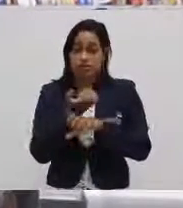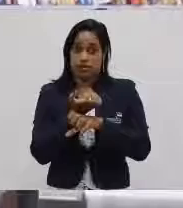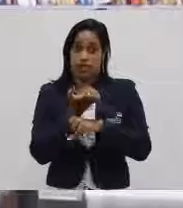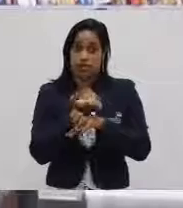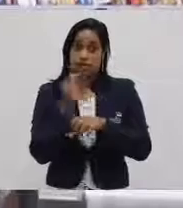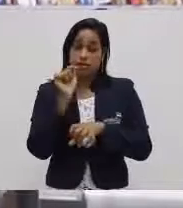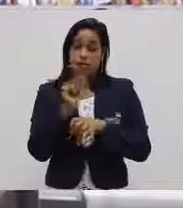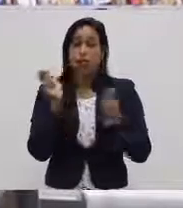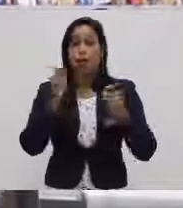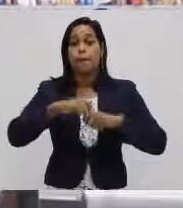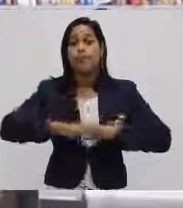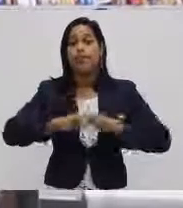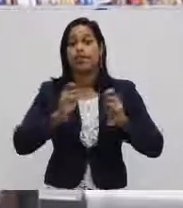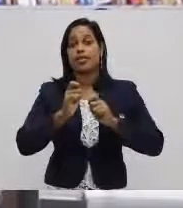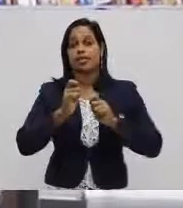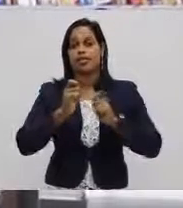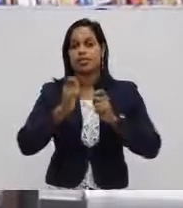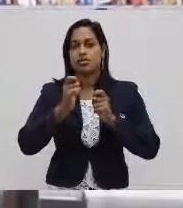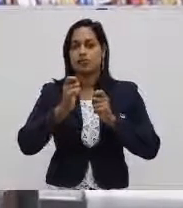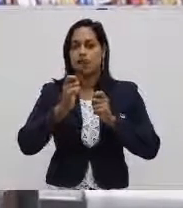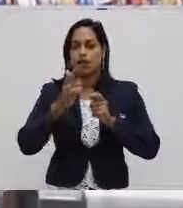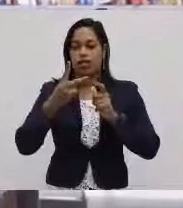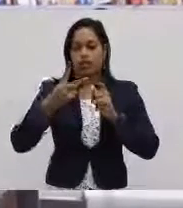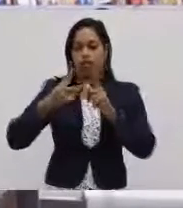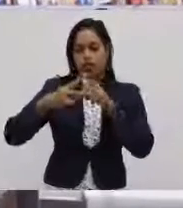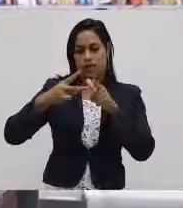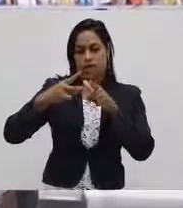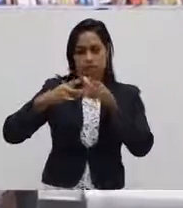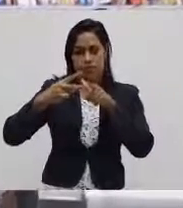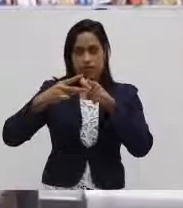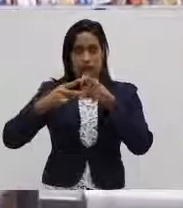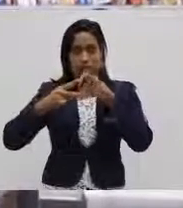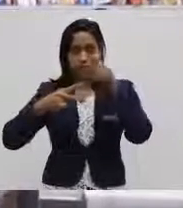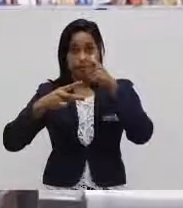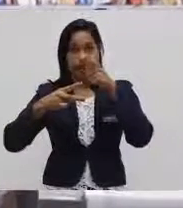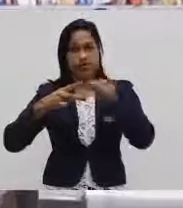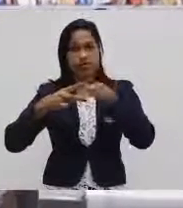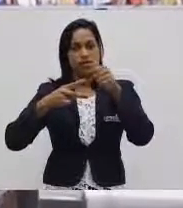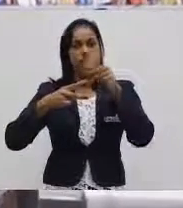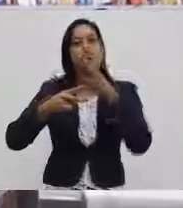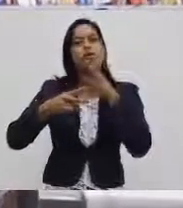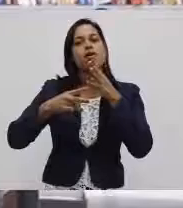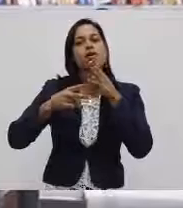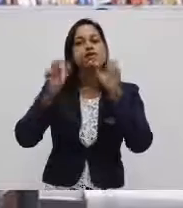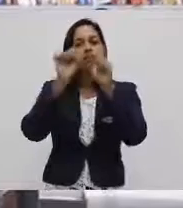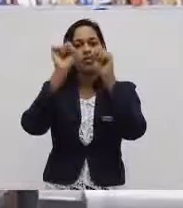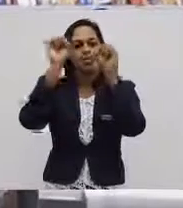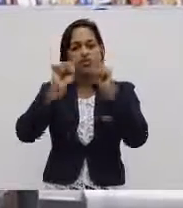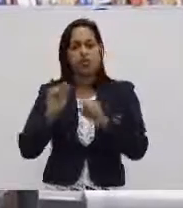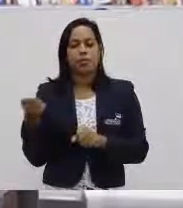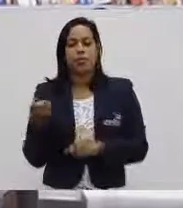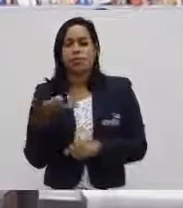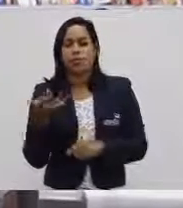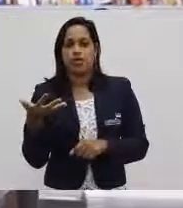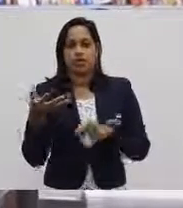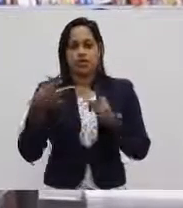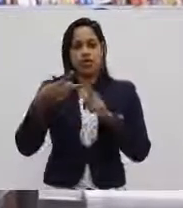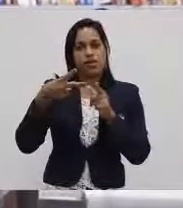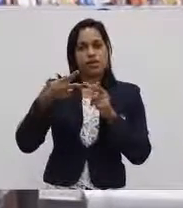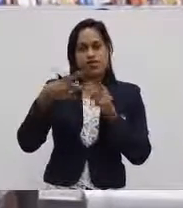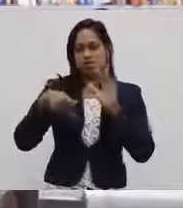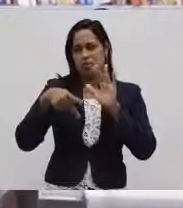Essa competência se divide em duas partes. A primeira, conhecer um pouco sobre os sistemas de produção, e a segunda, os